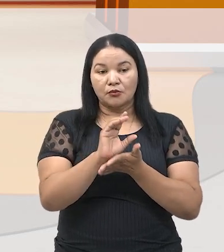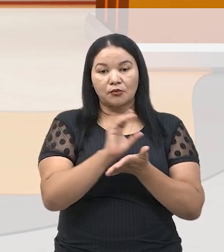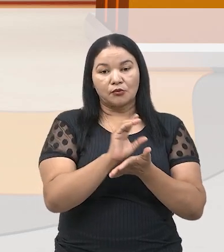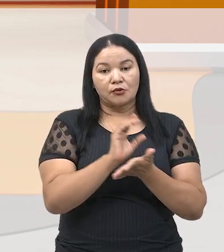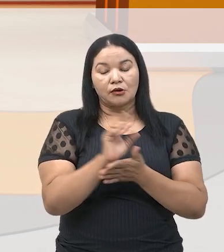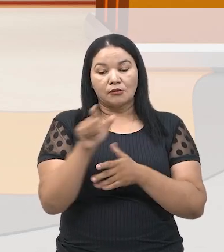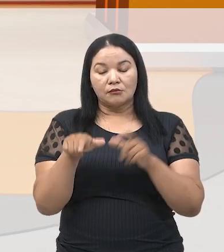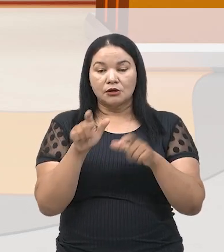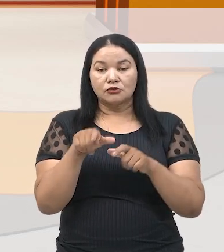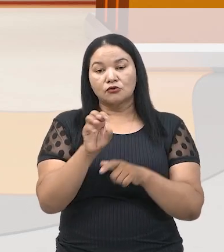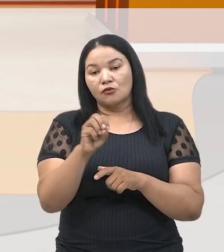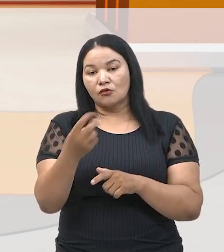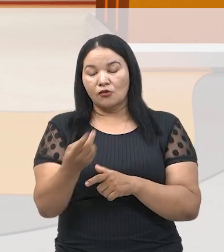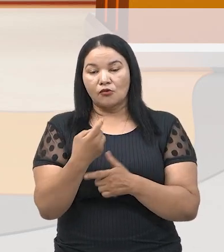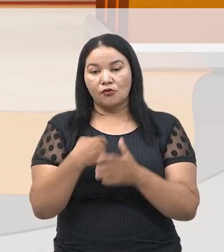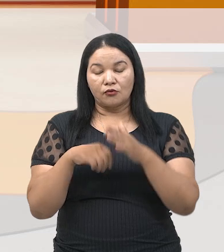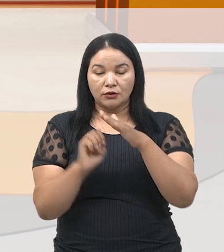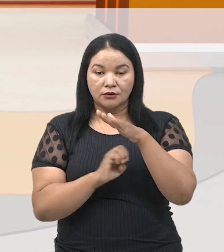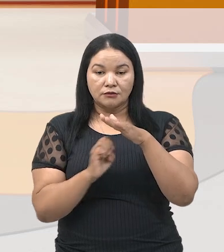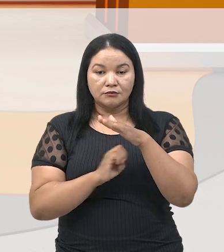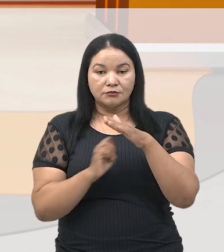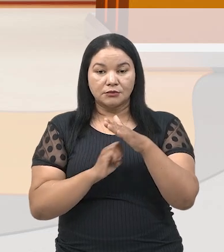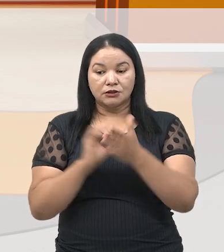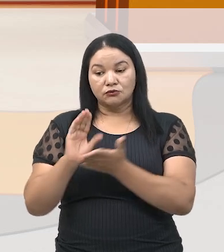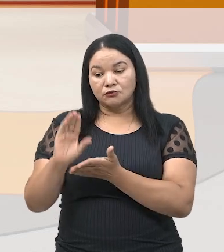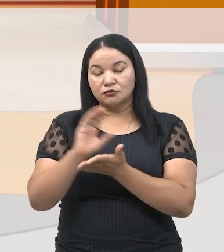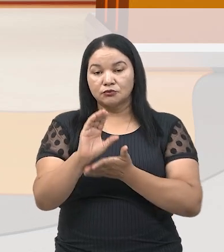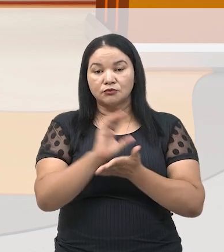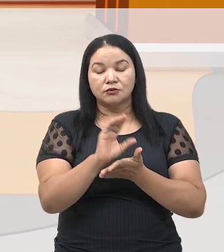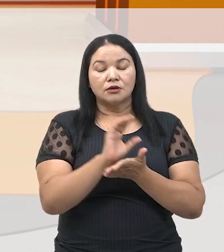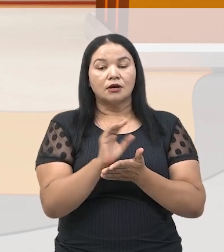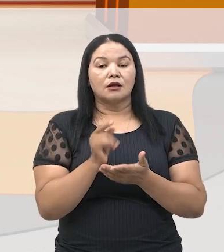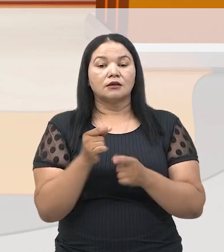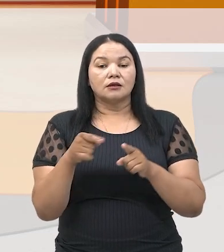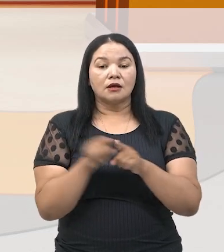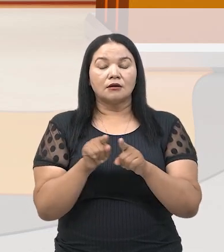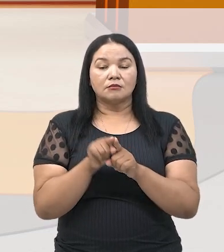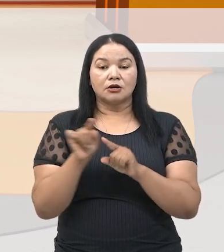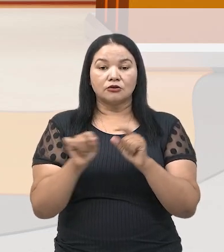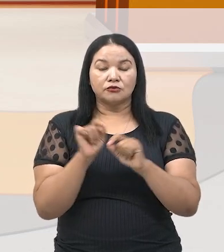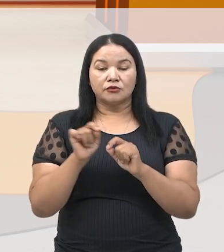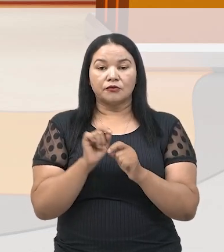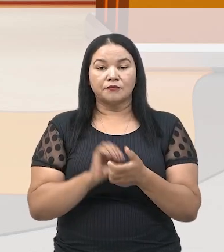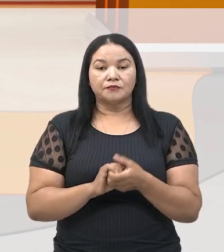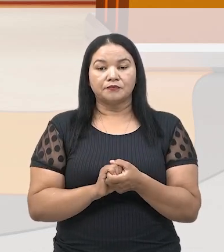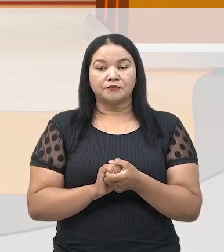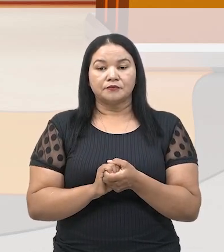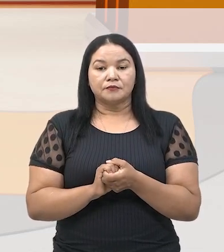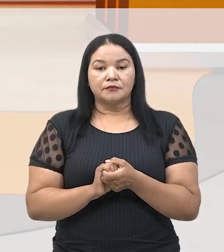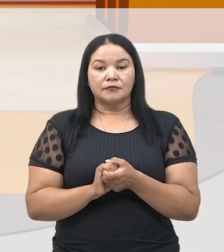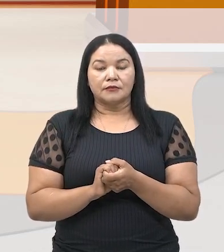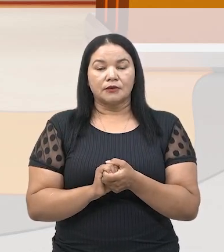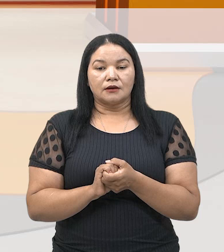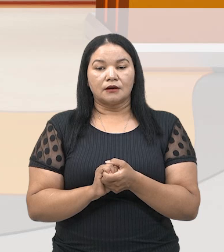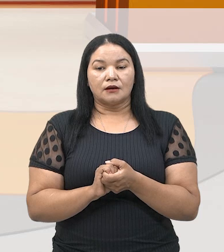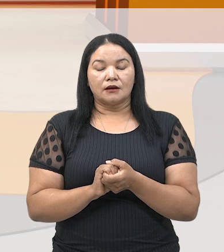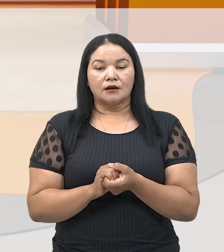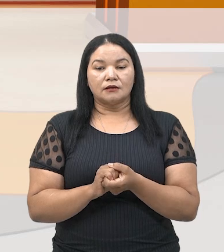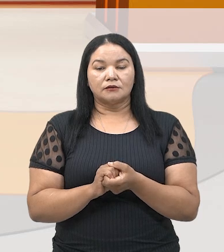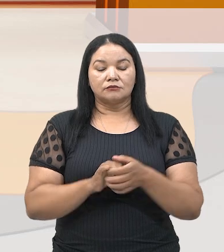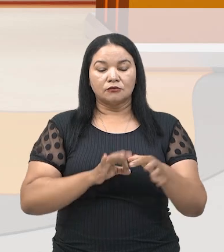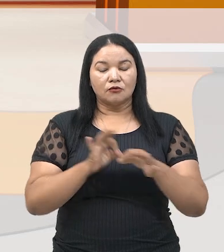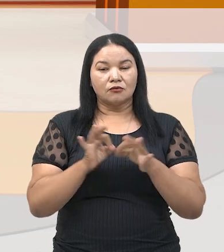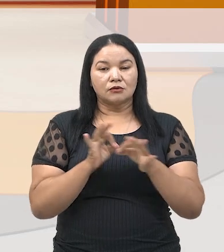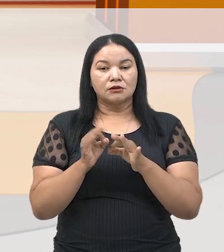para empresas e também vai conceder ali uma medida que não vai acabar não